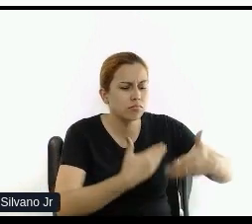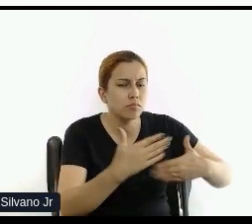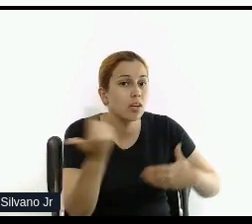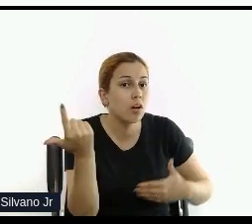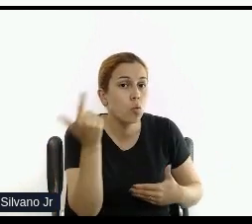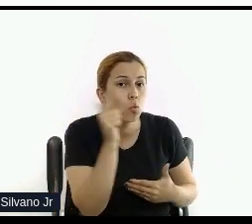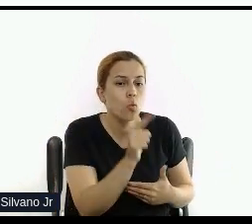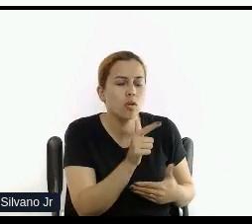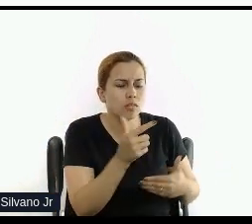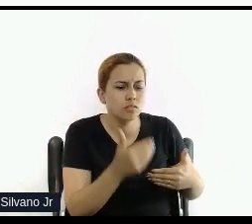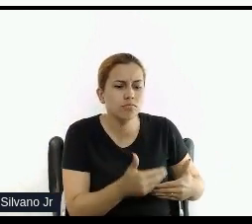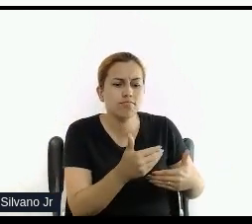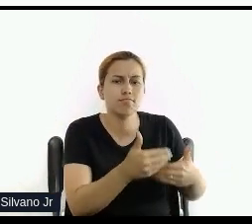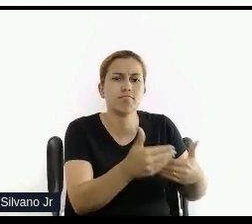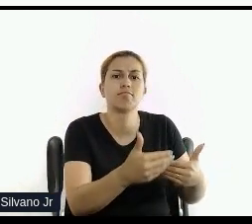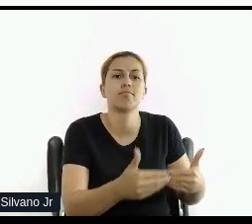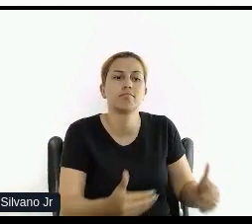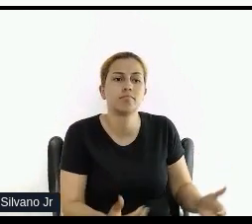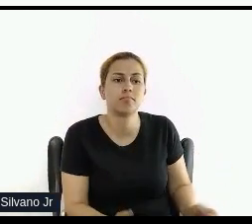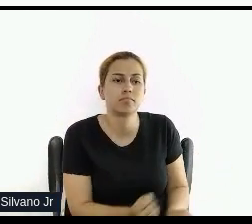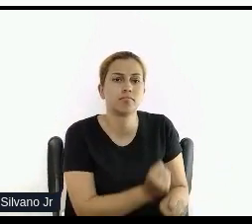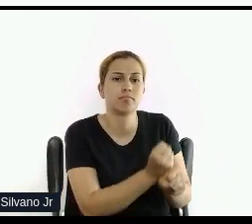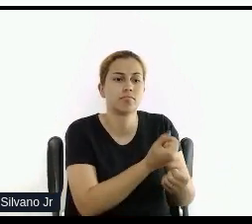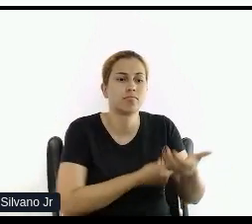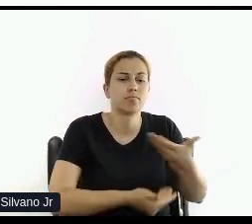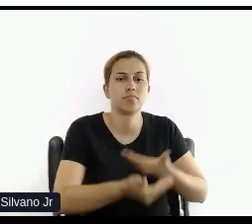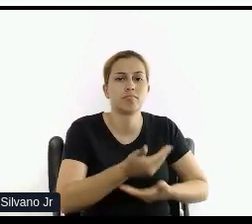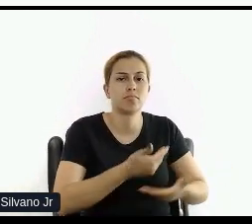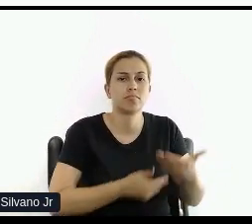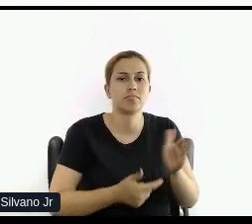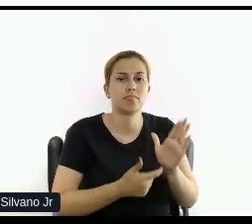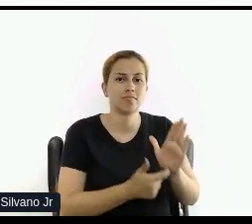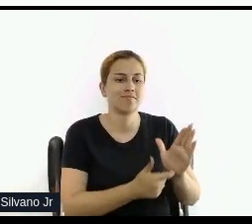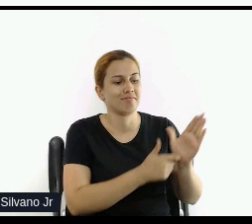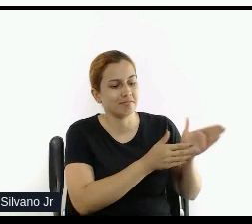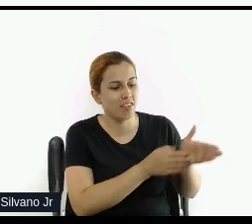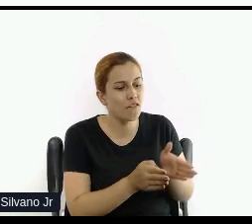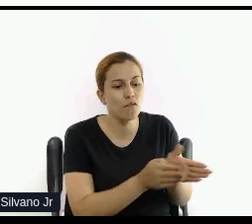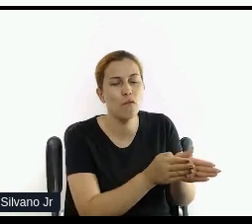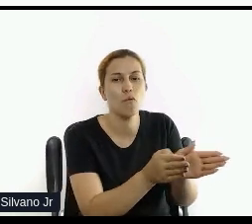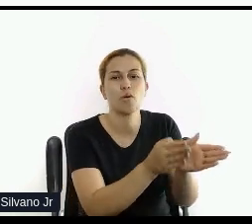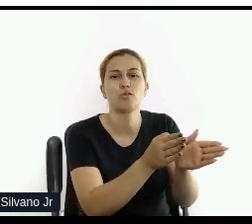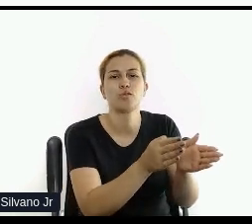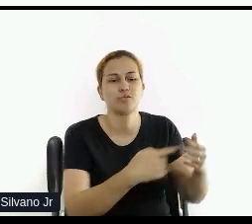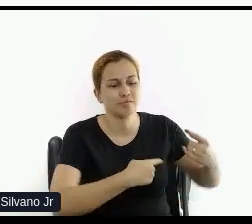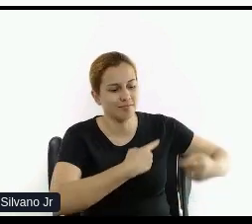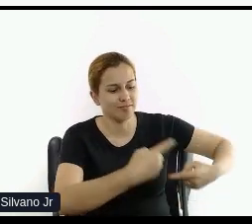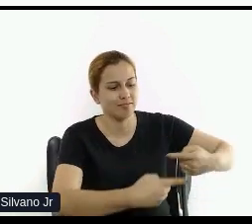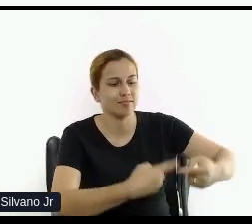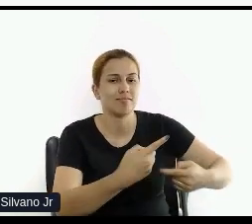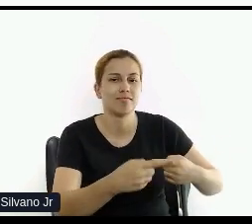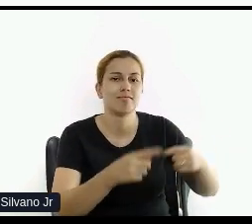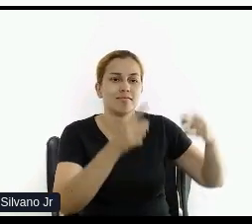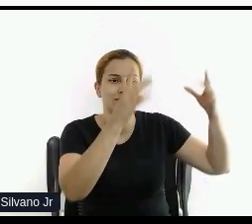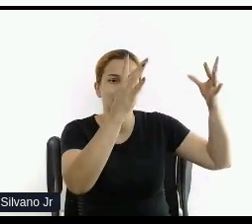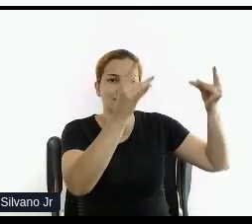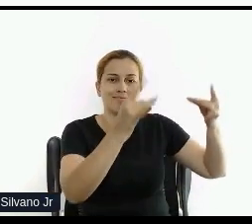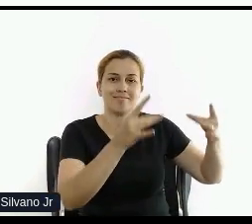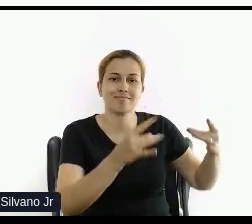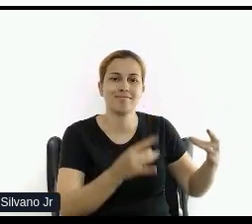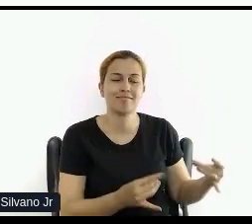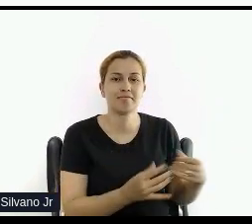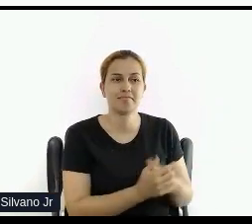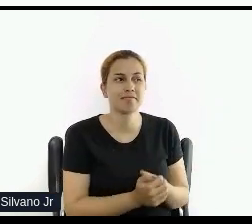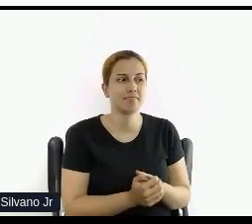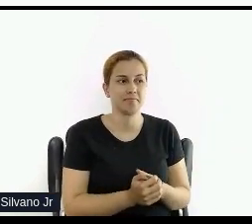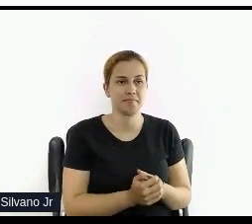estar construindo aí nesse nosso fluxo de automação para a descrição das imagens. Em Gine, a